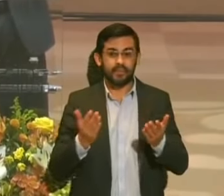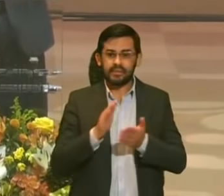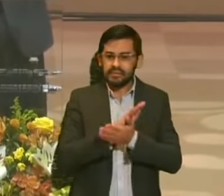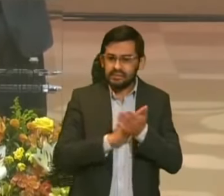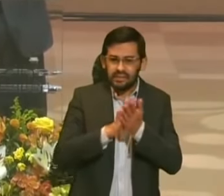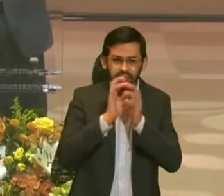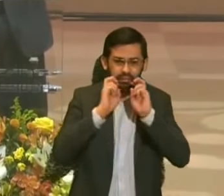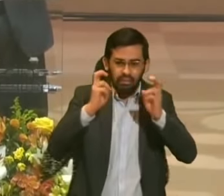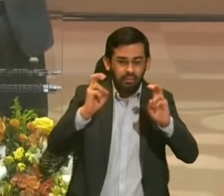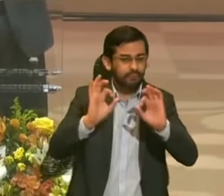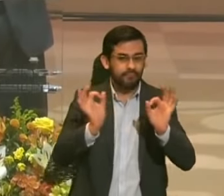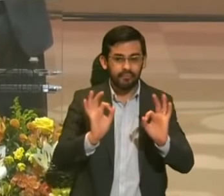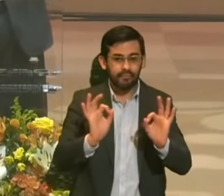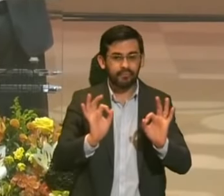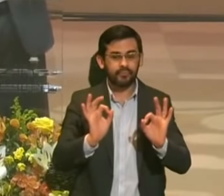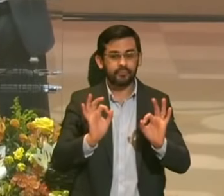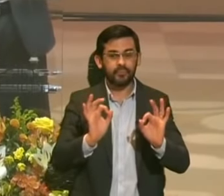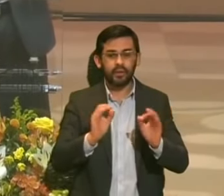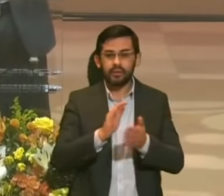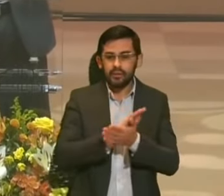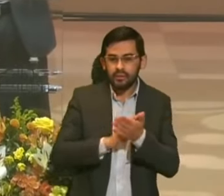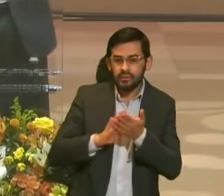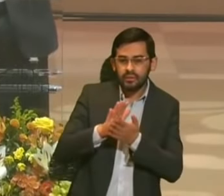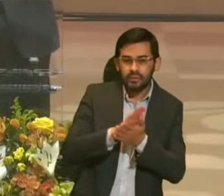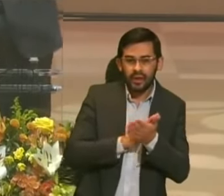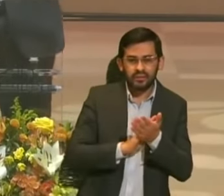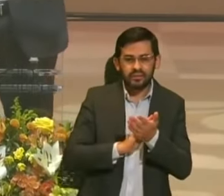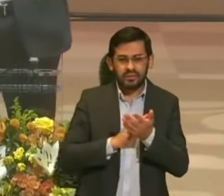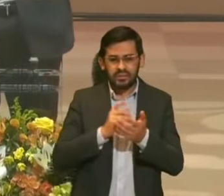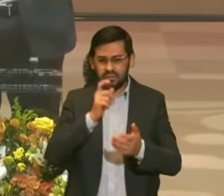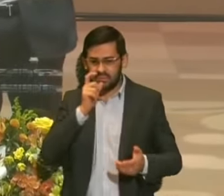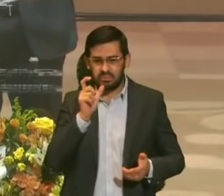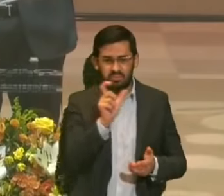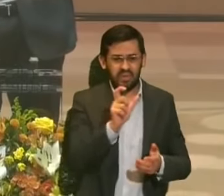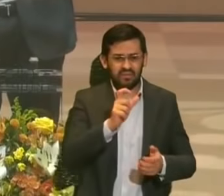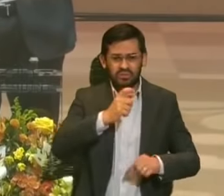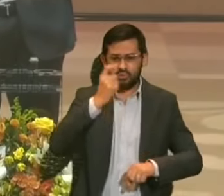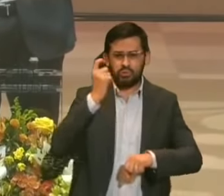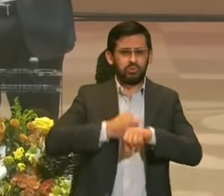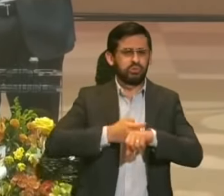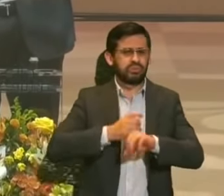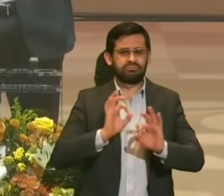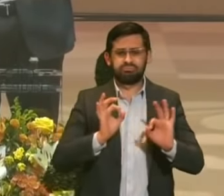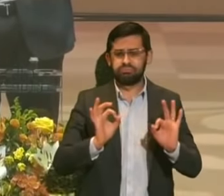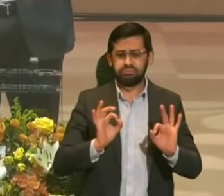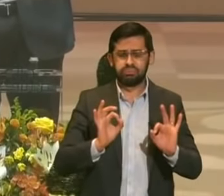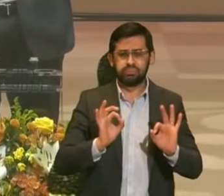Nada de gritarias, nada de insultos,